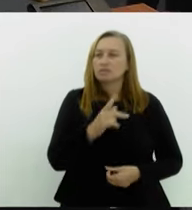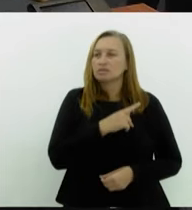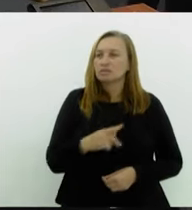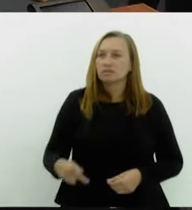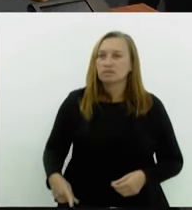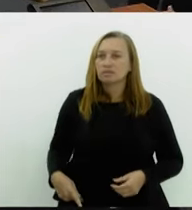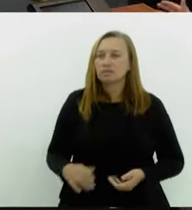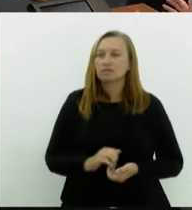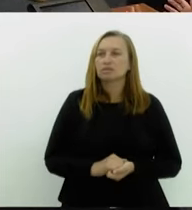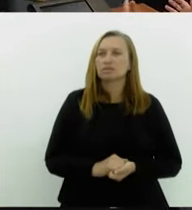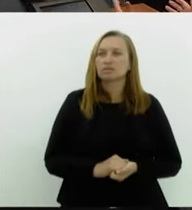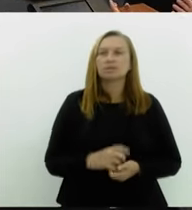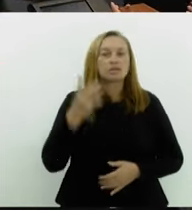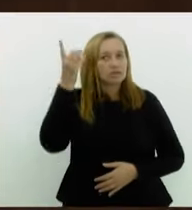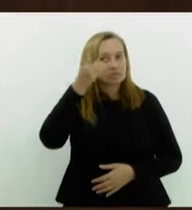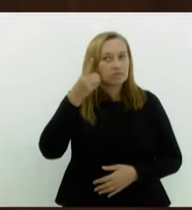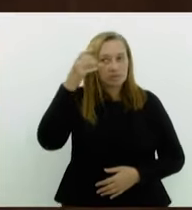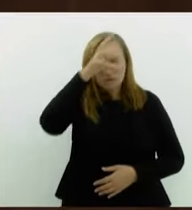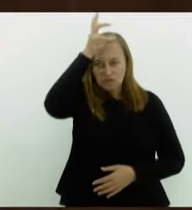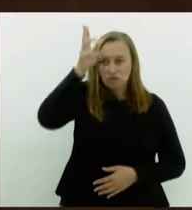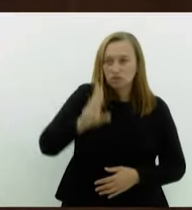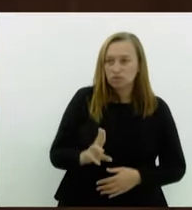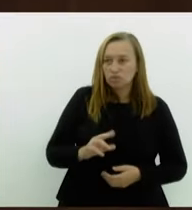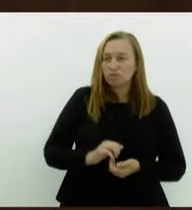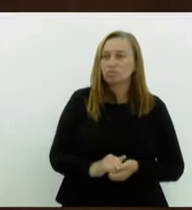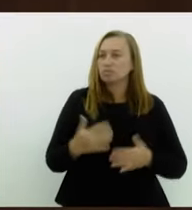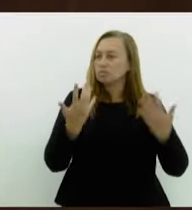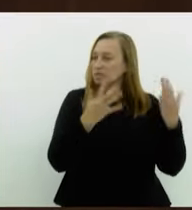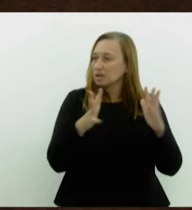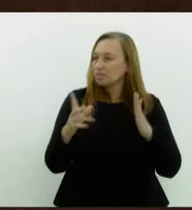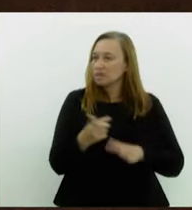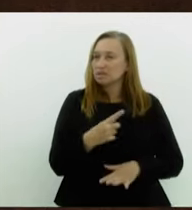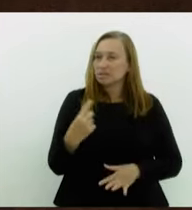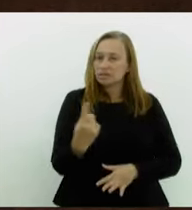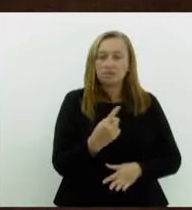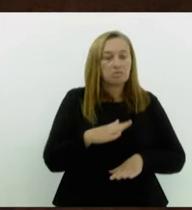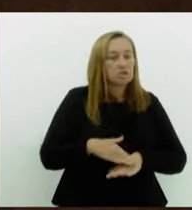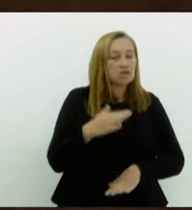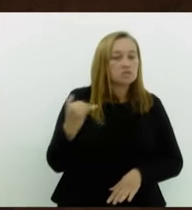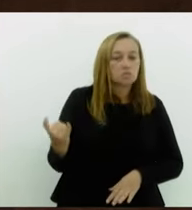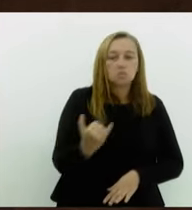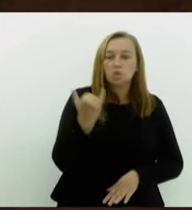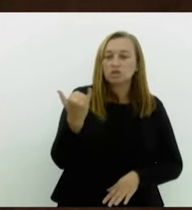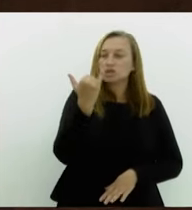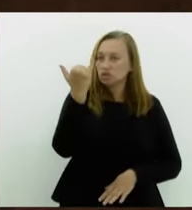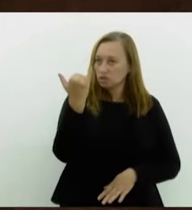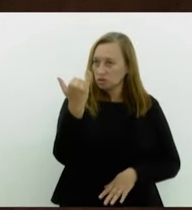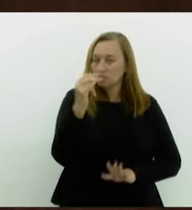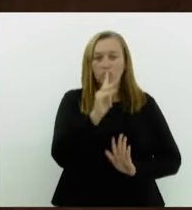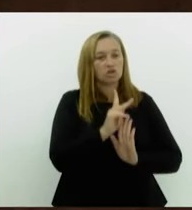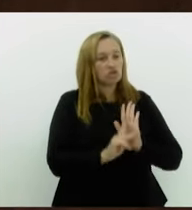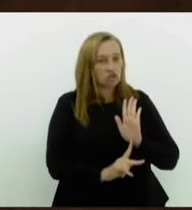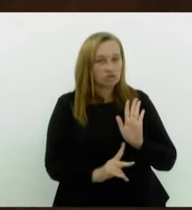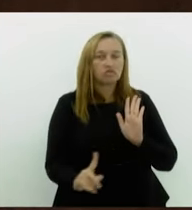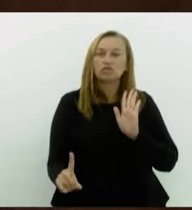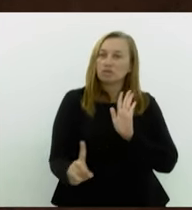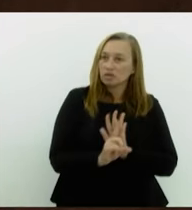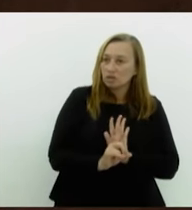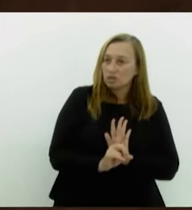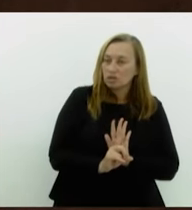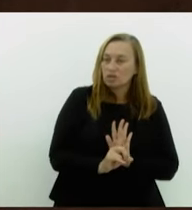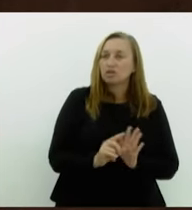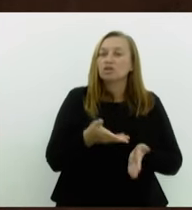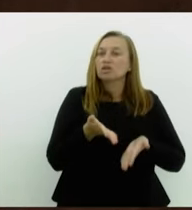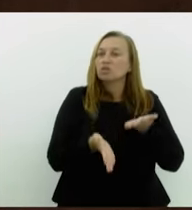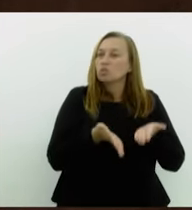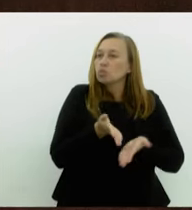Presidente, a nossa querida deputada Tia Ju nos brinda com mais um importante projeto de lei que